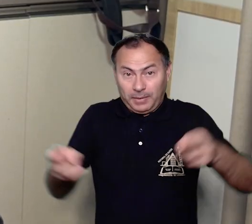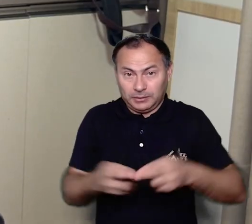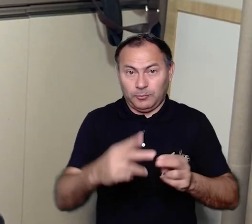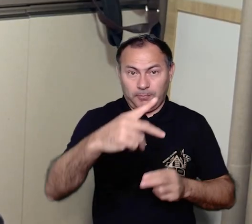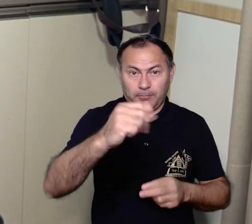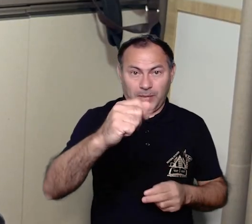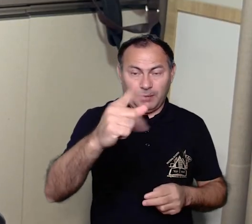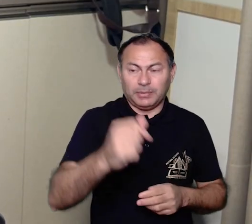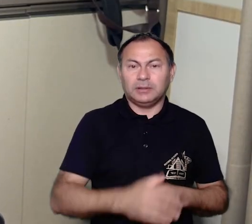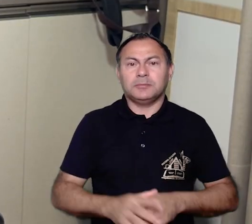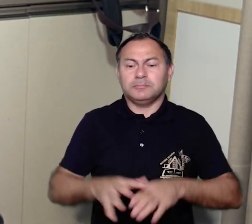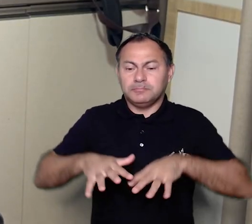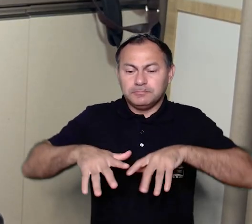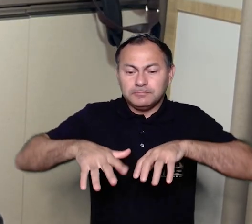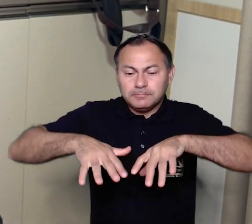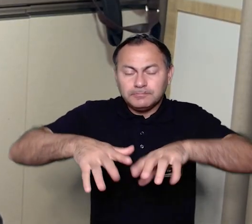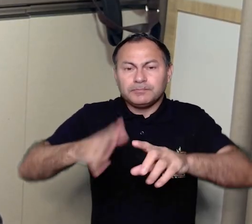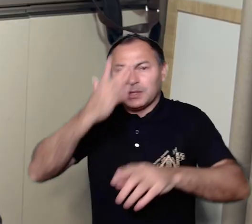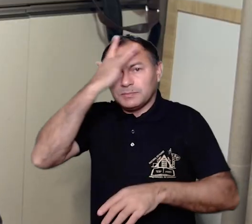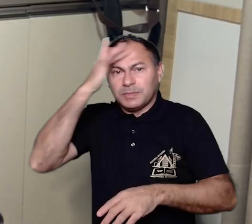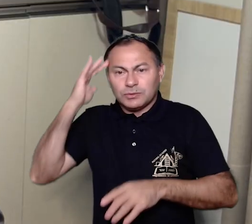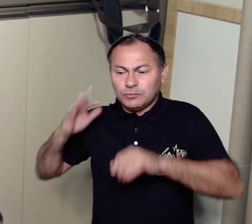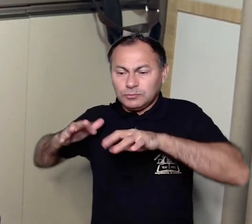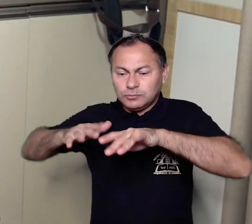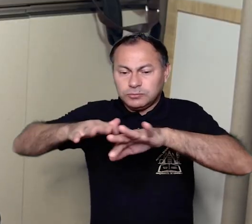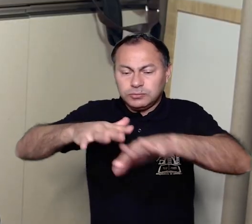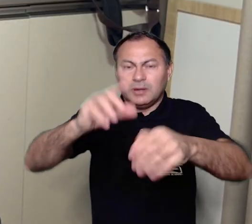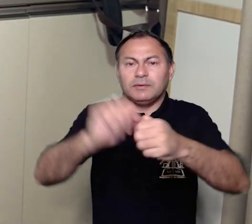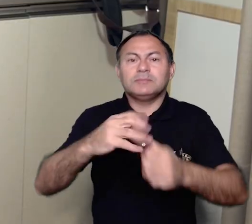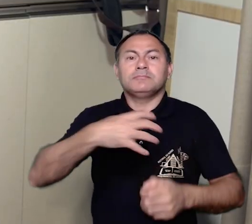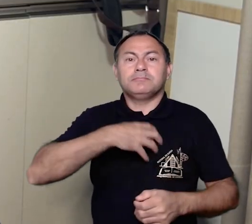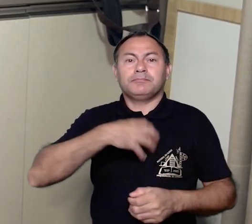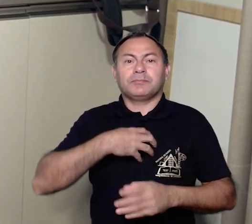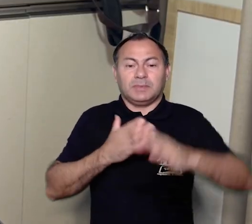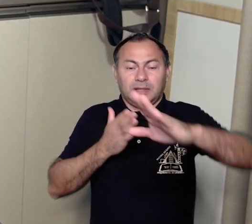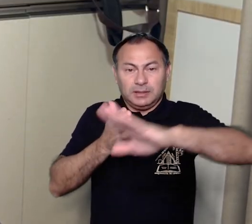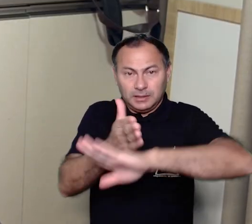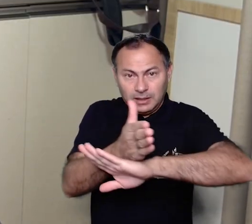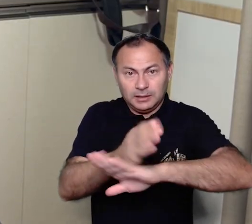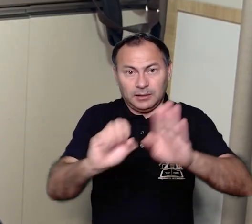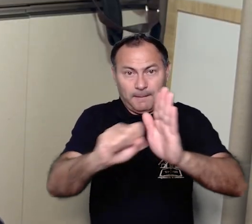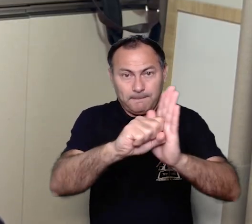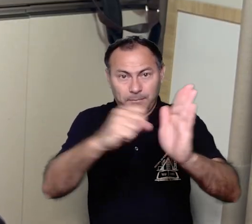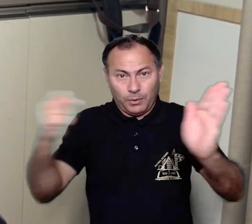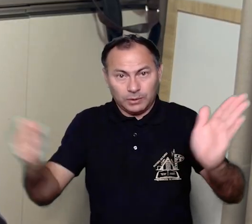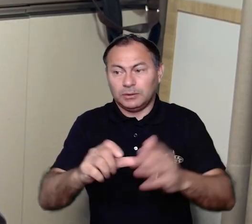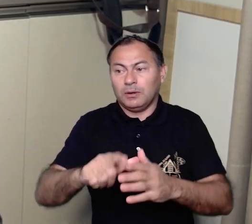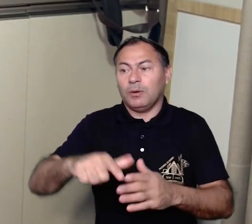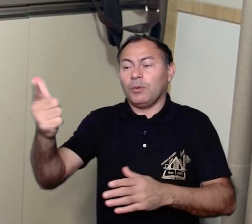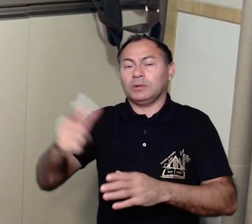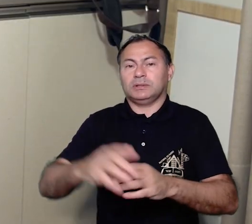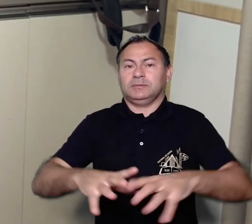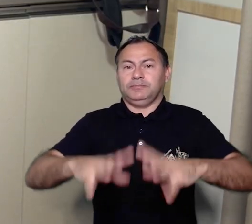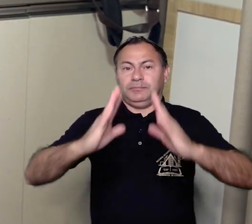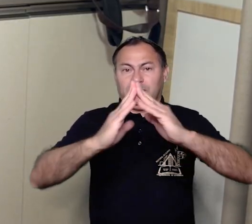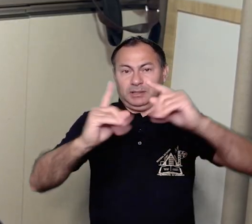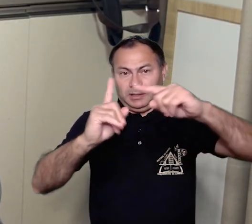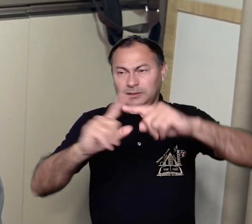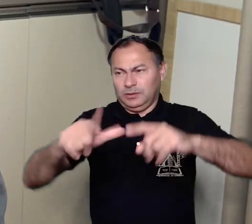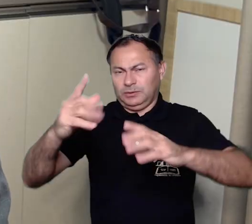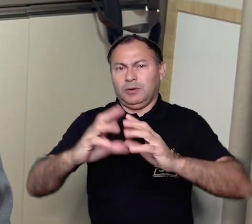os peregrinos possam ir lá, que fizessem esse gesto de atravessá-la, outras